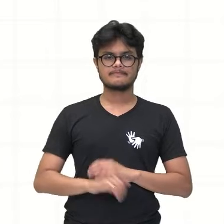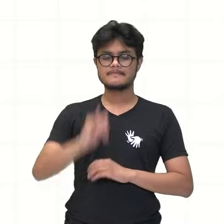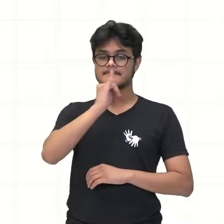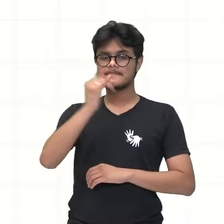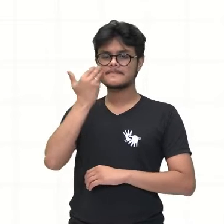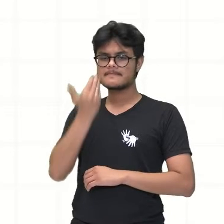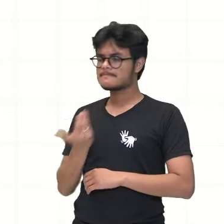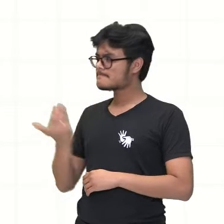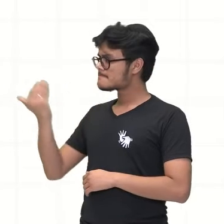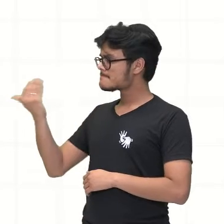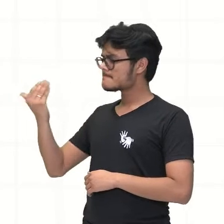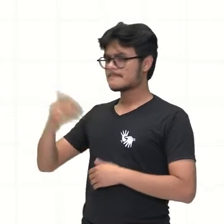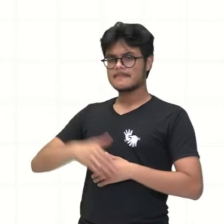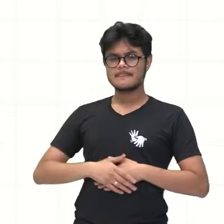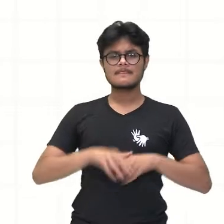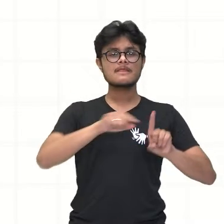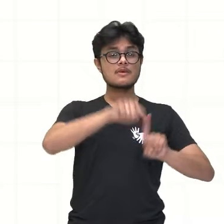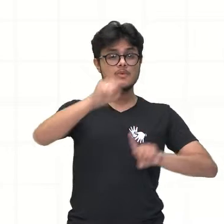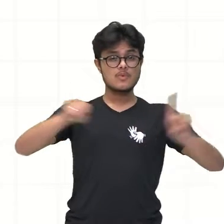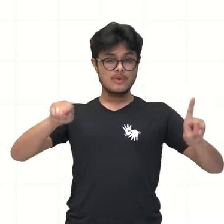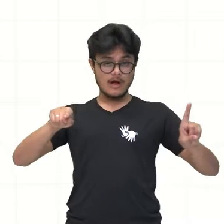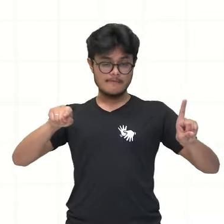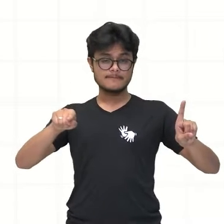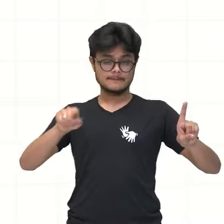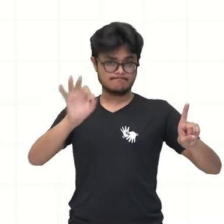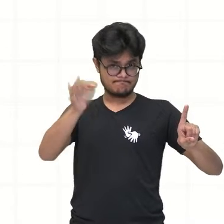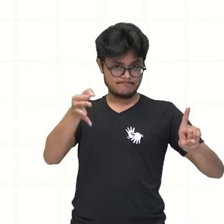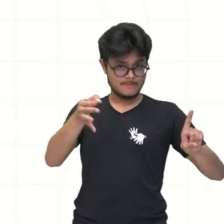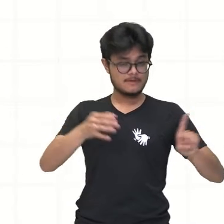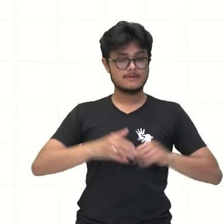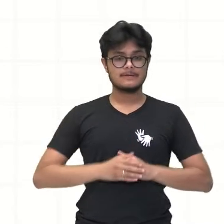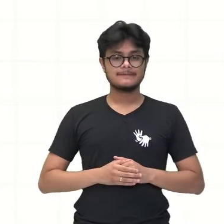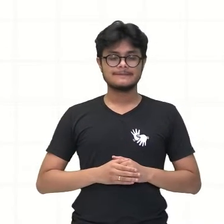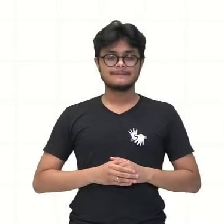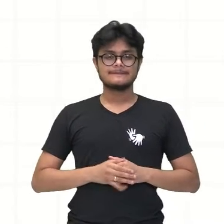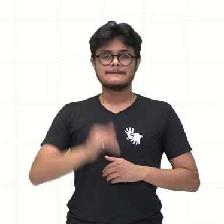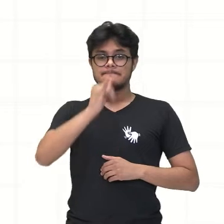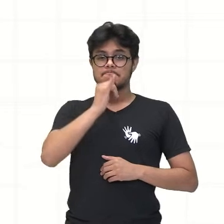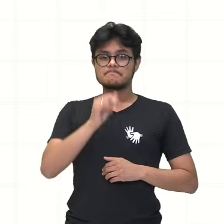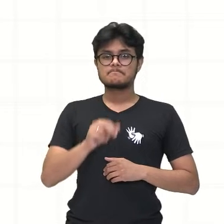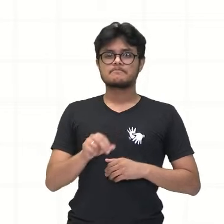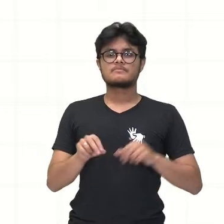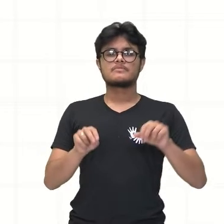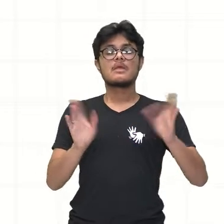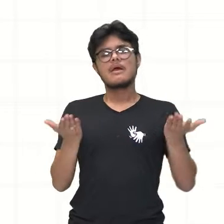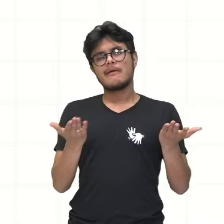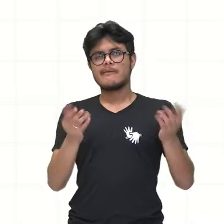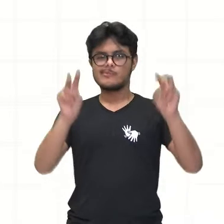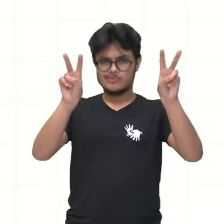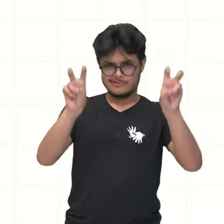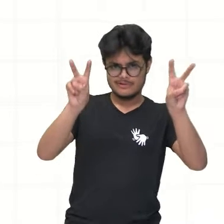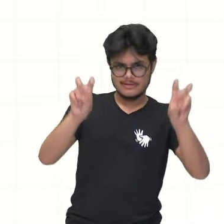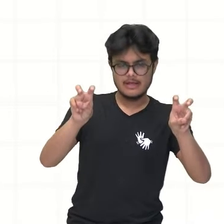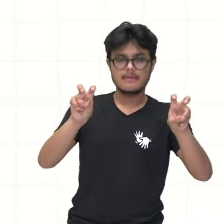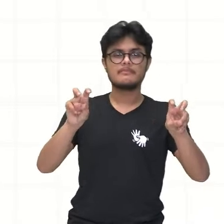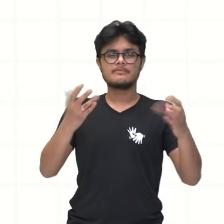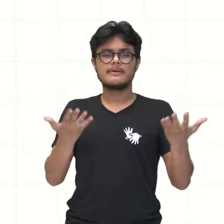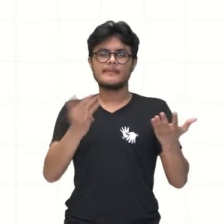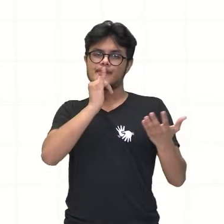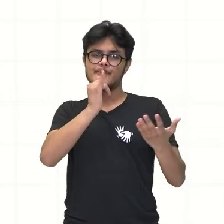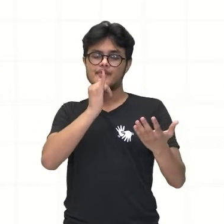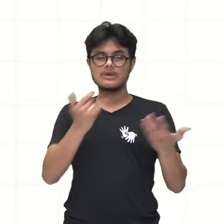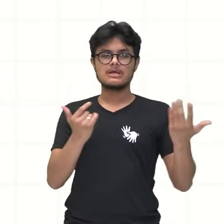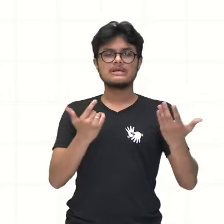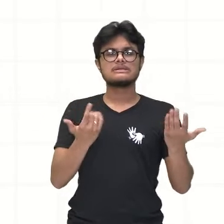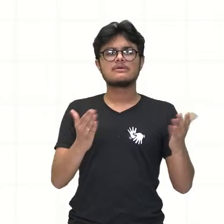ver qual é o nosso gráfico. Temos aí um gráfico de colunas, o título do gráfico é Tempo de Estudo Extra Classe, né? Porque